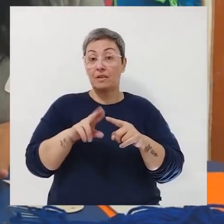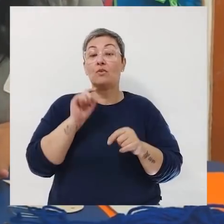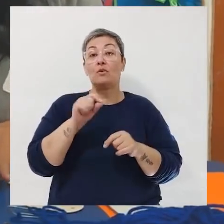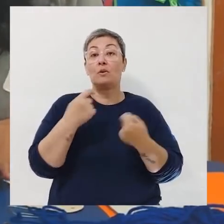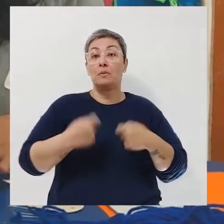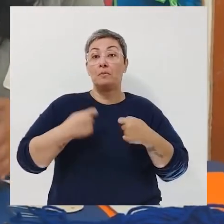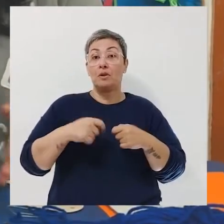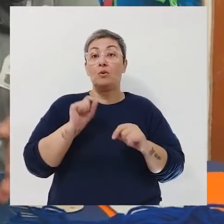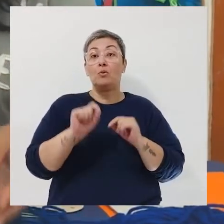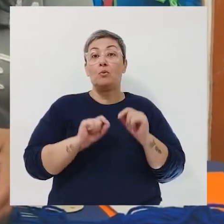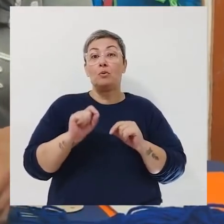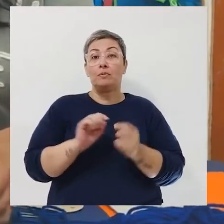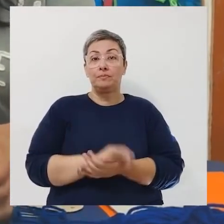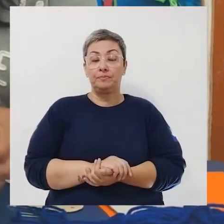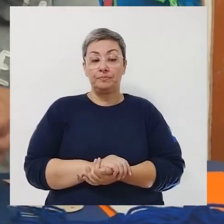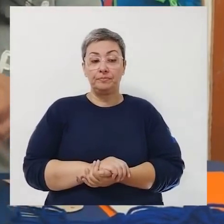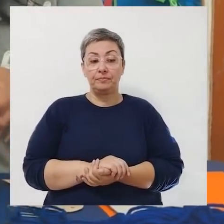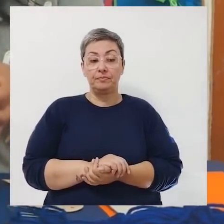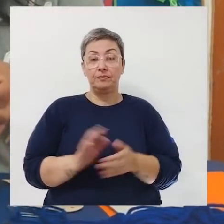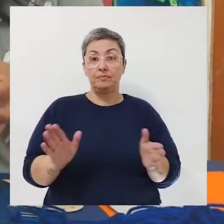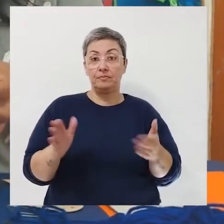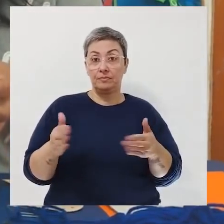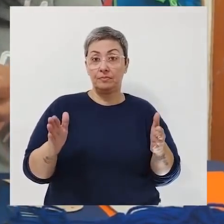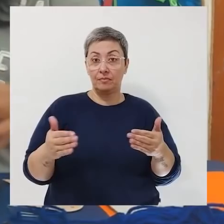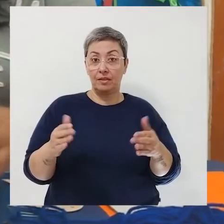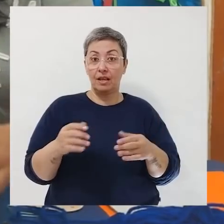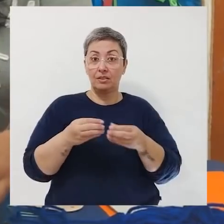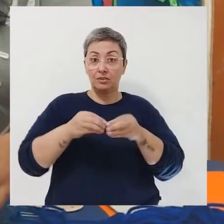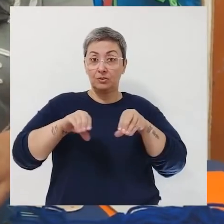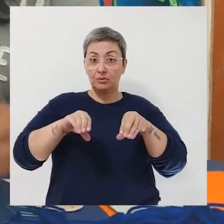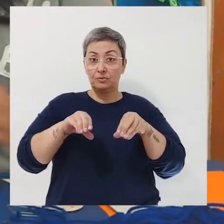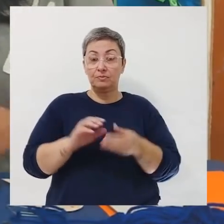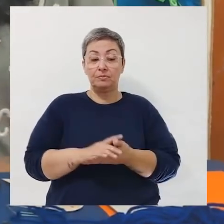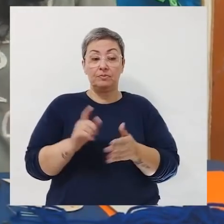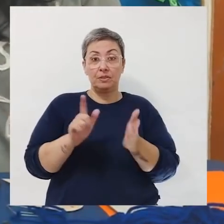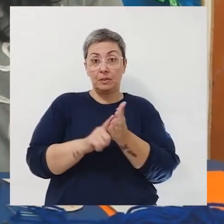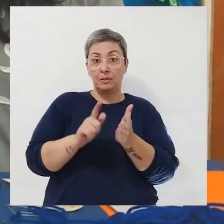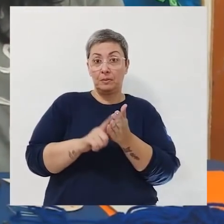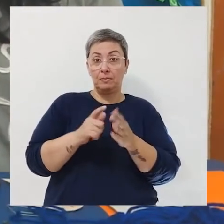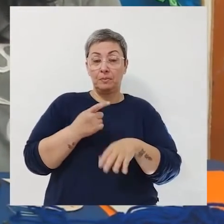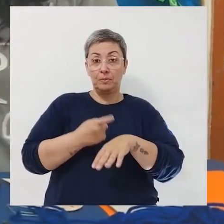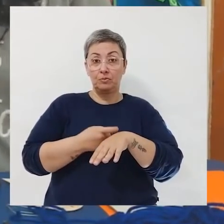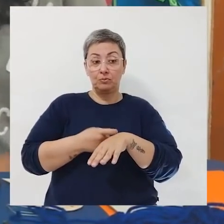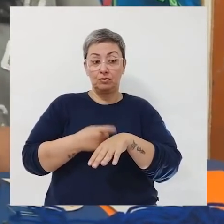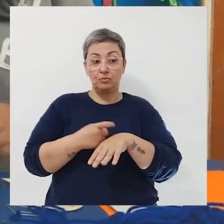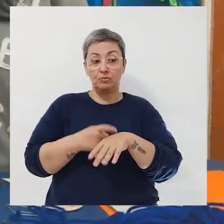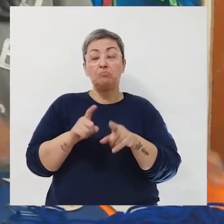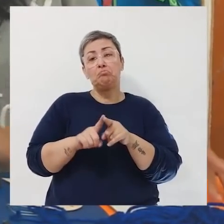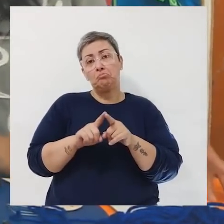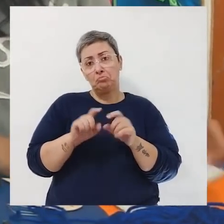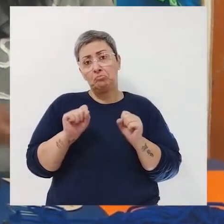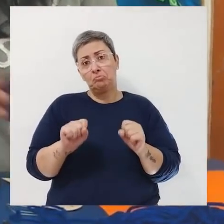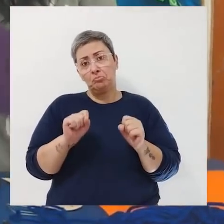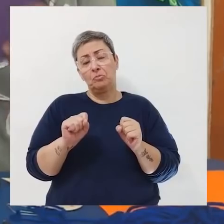vamos precisar de caixa de ovo, Papel cartão. Se não tiver papel